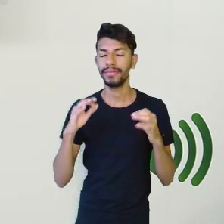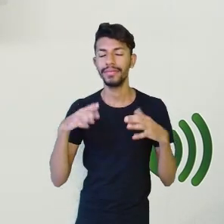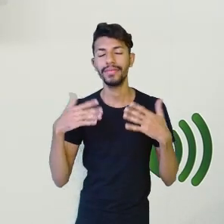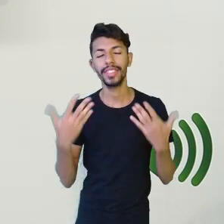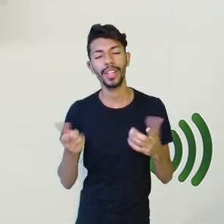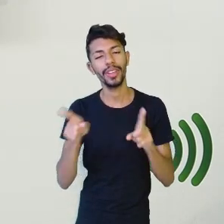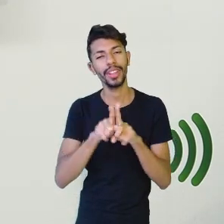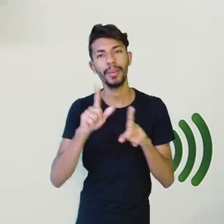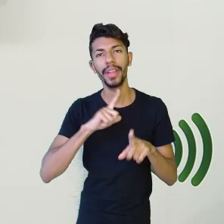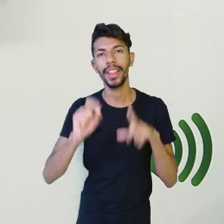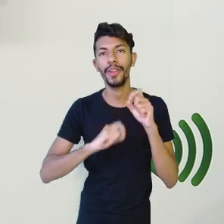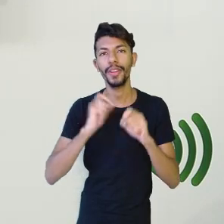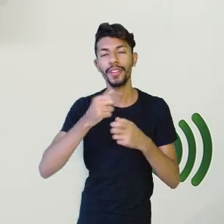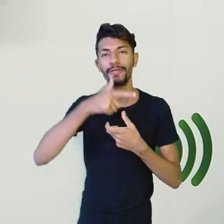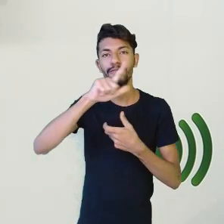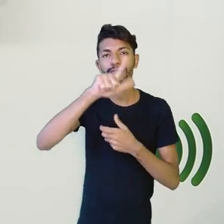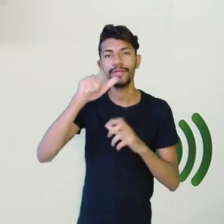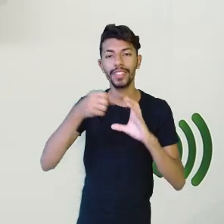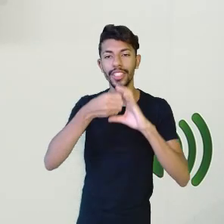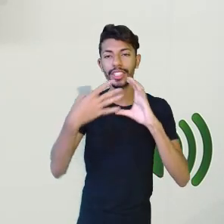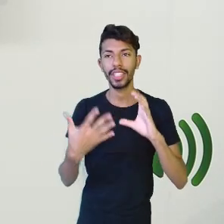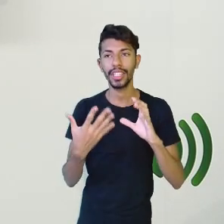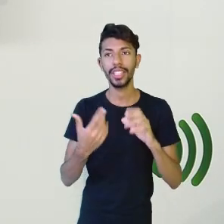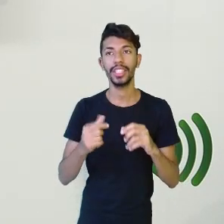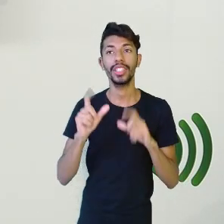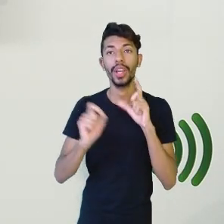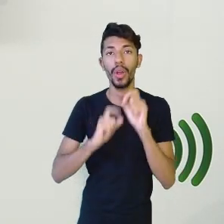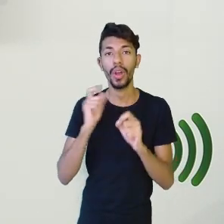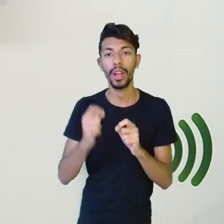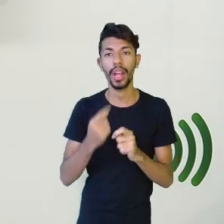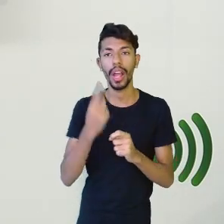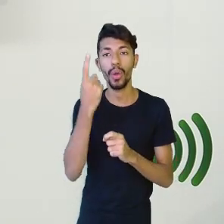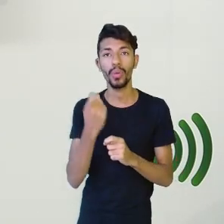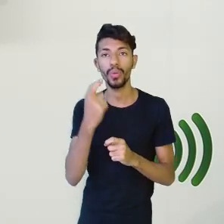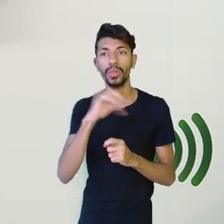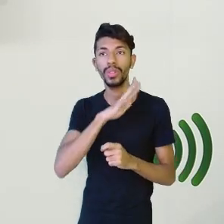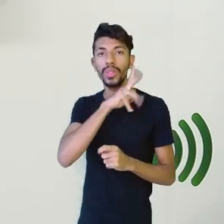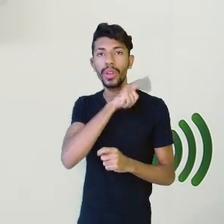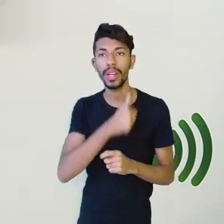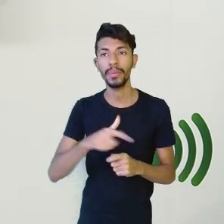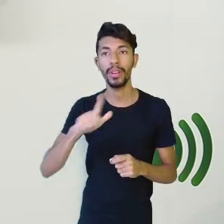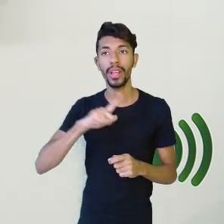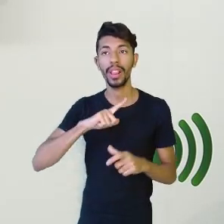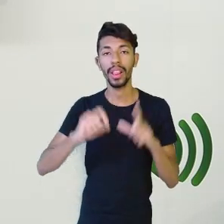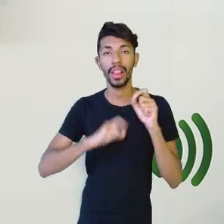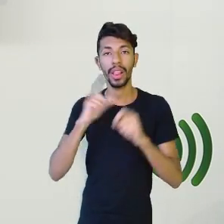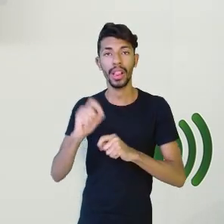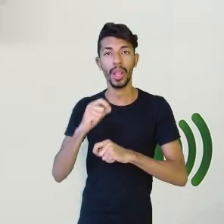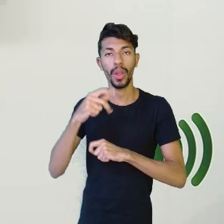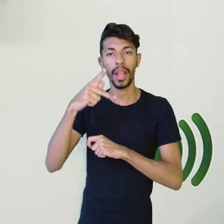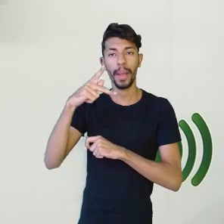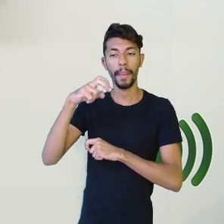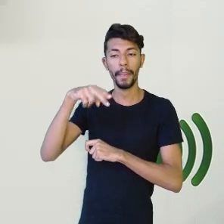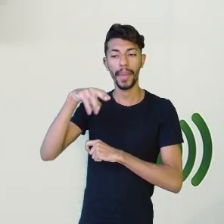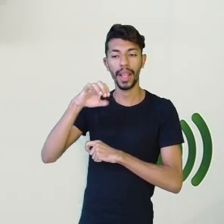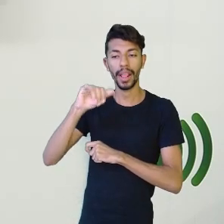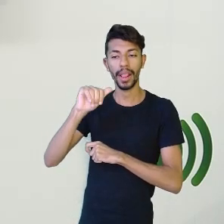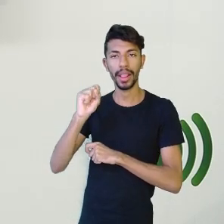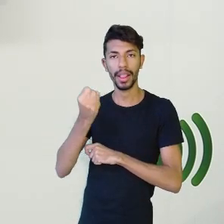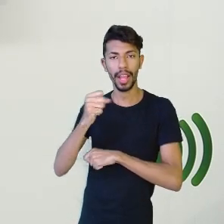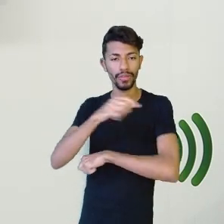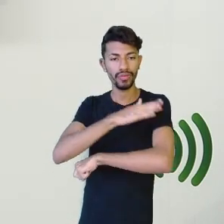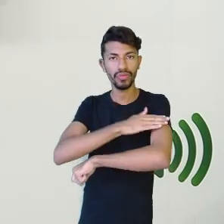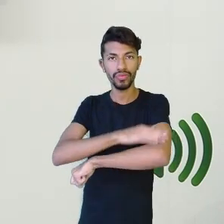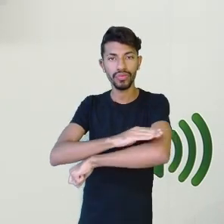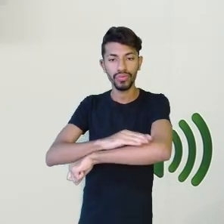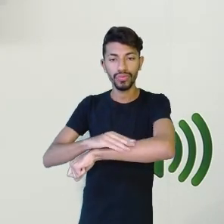exemplo, elas são os únicos animais que possuem penas. De todos os animais que existem na